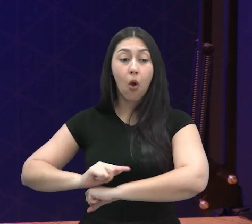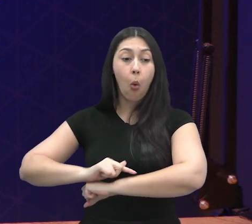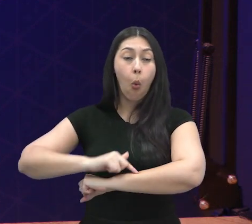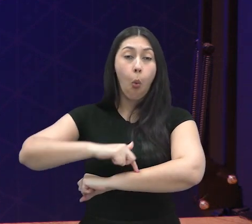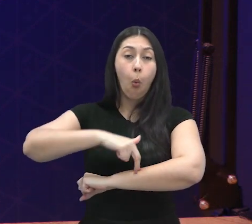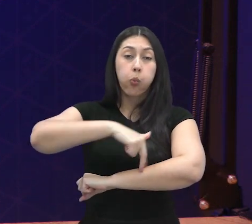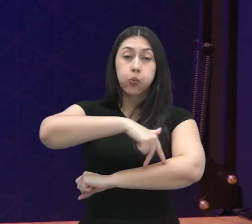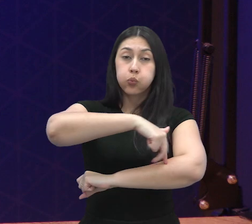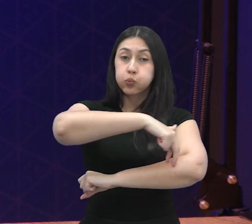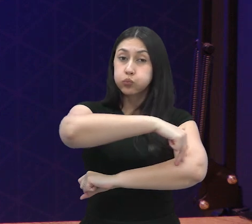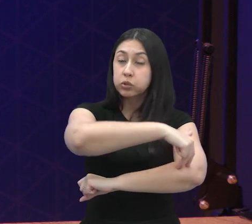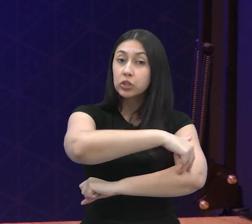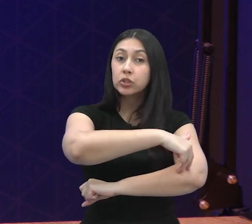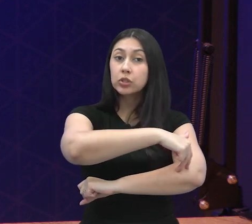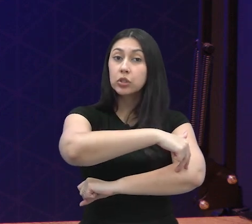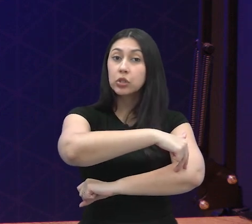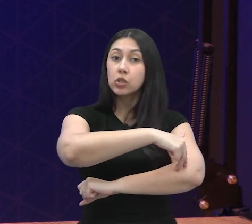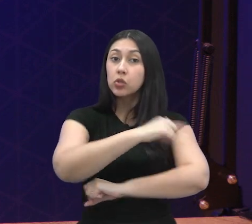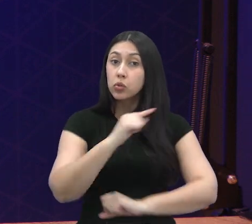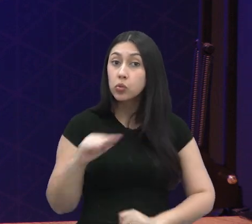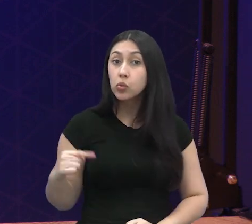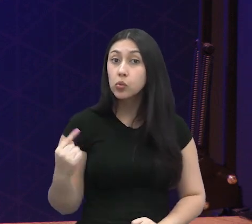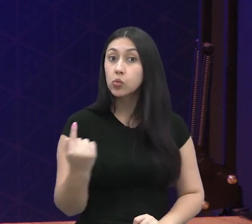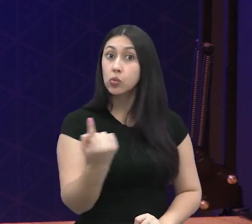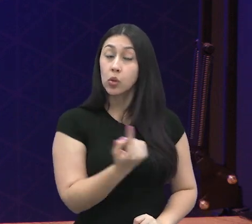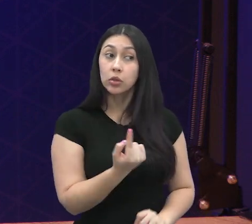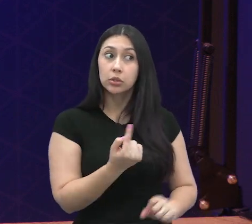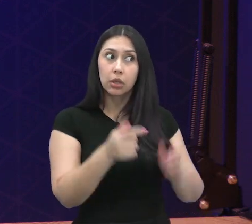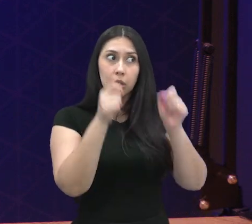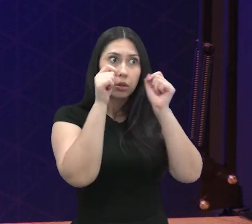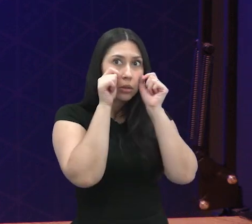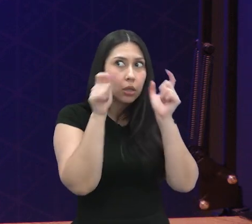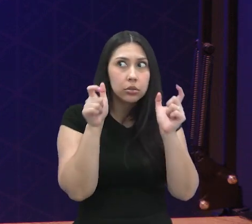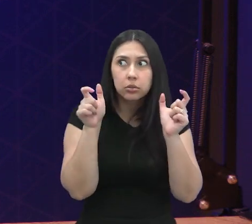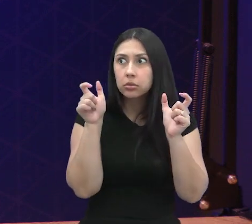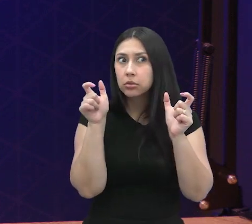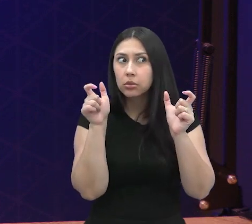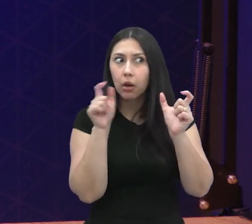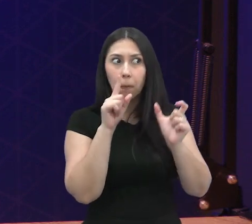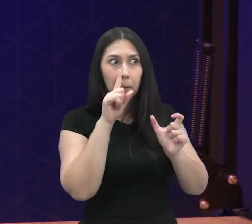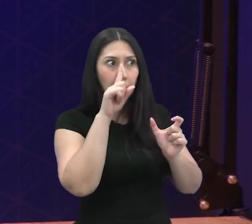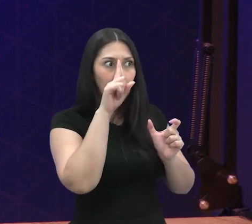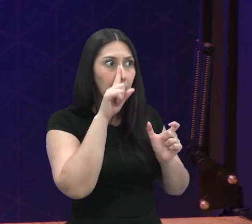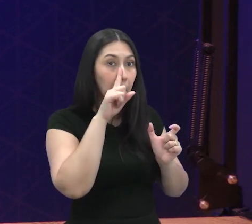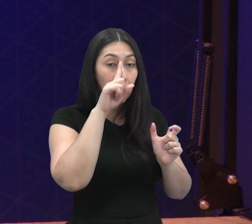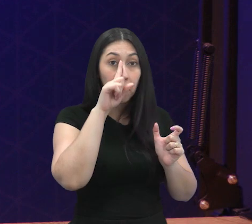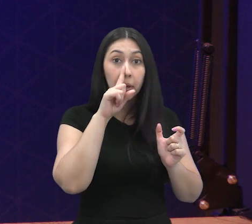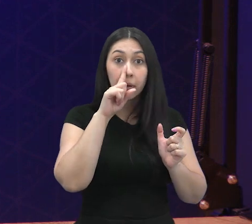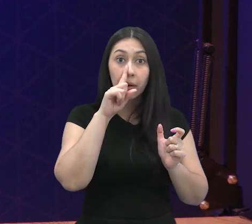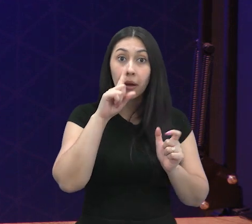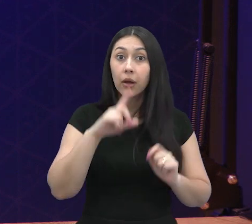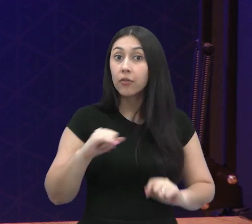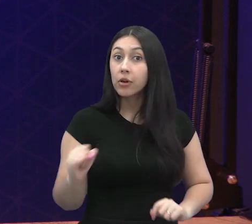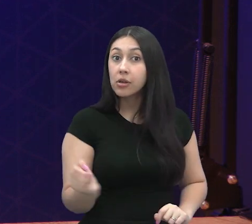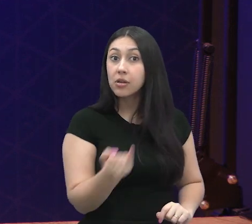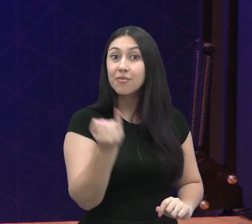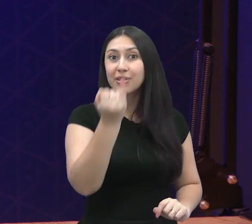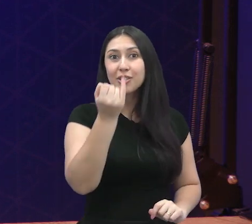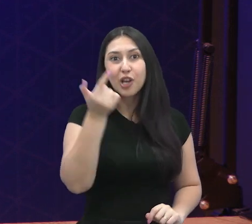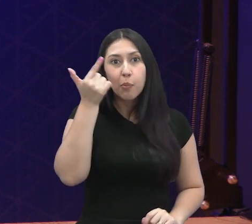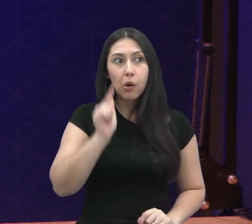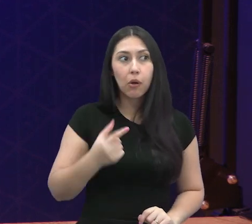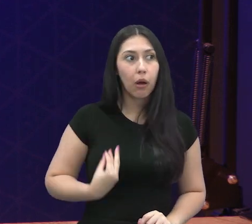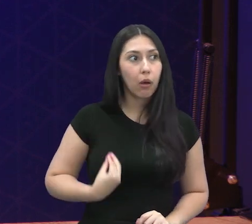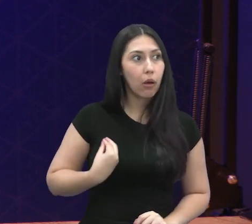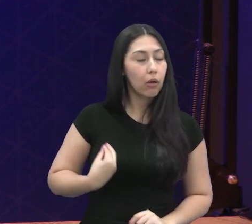evolutivamente nós estarmos atentos ao perigo foi uma questão crucial para a